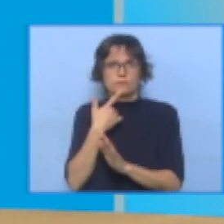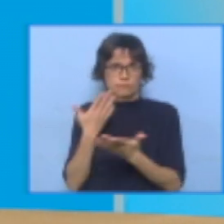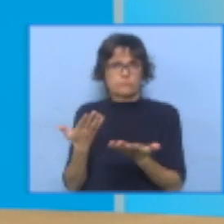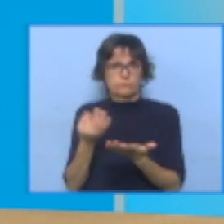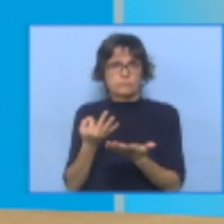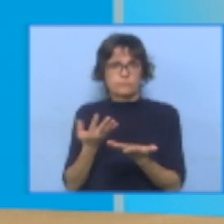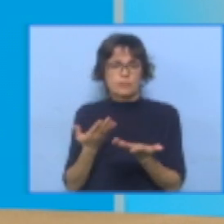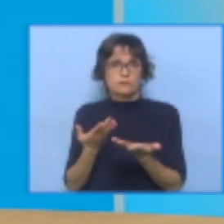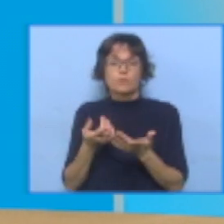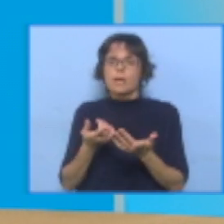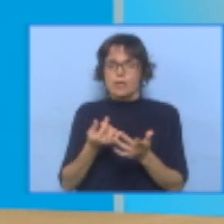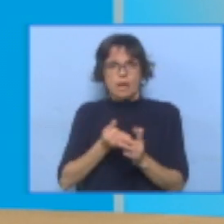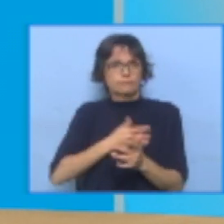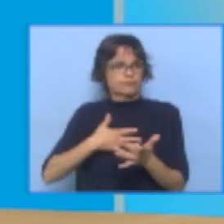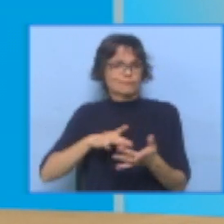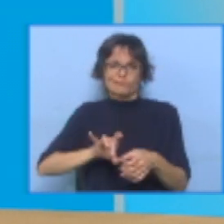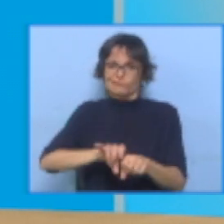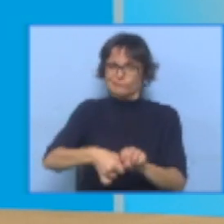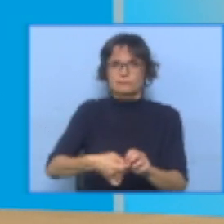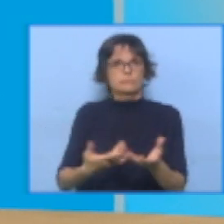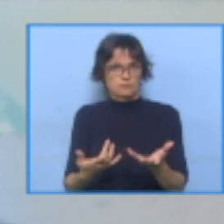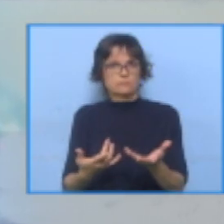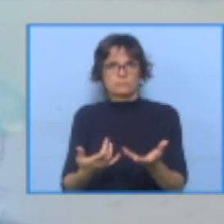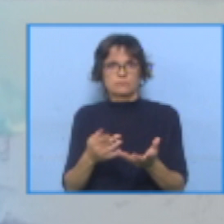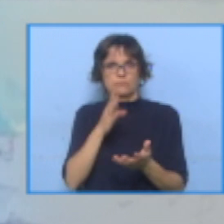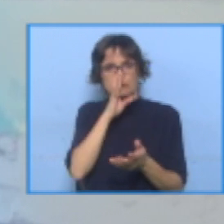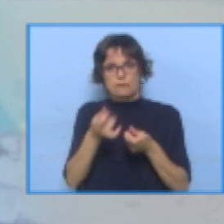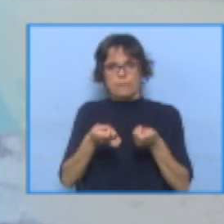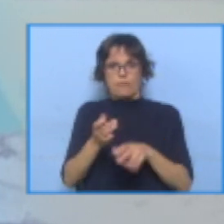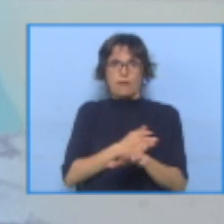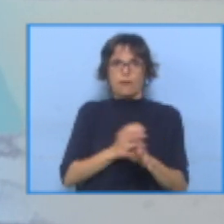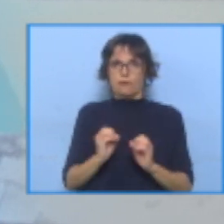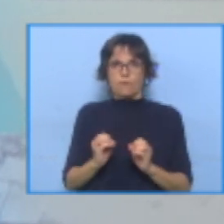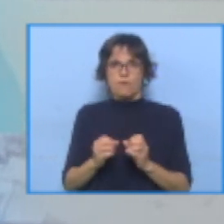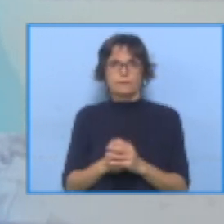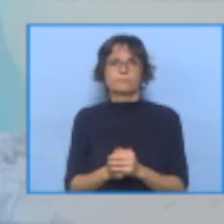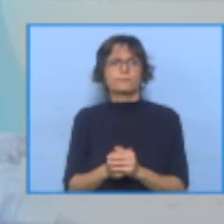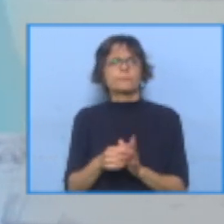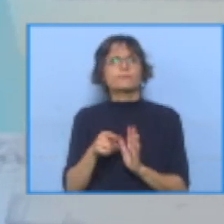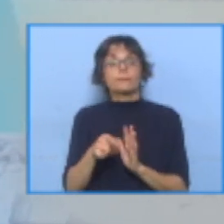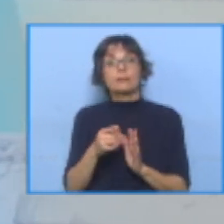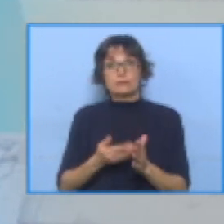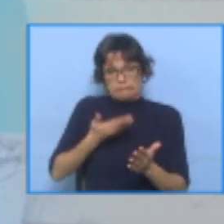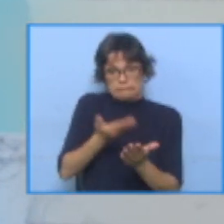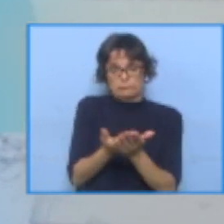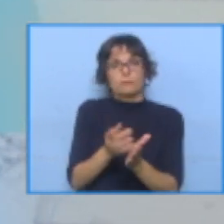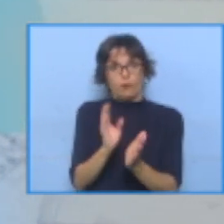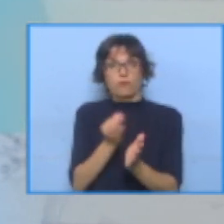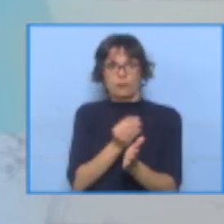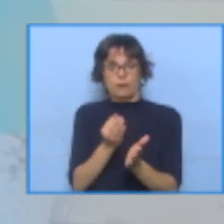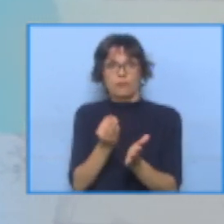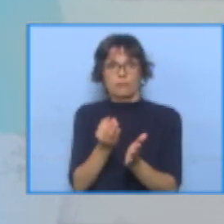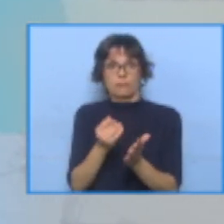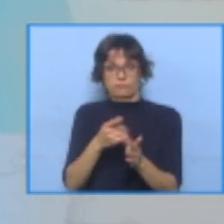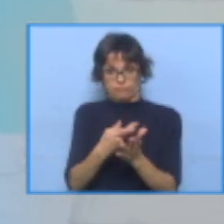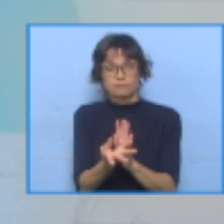trágico se as empresas não se prepararem para ele. E ele tem propostas para as várias instâncias, nomeadamente também para a concertação social, esperemos